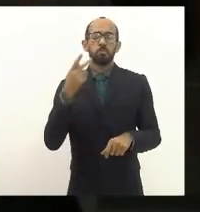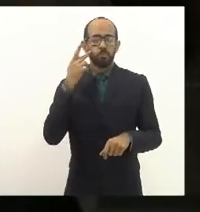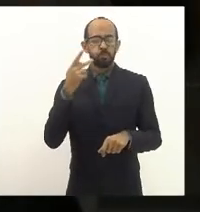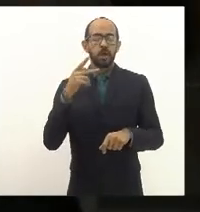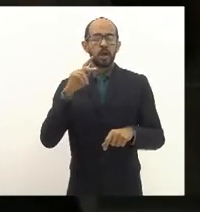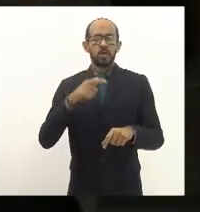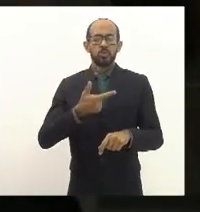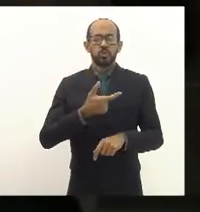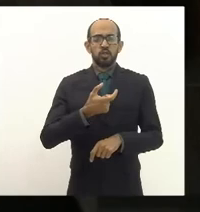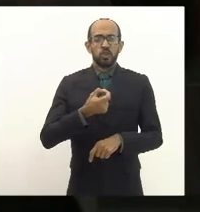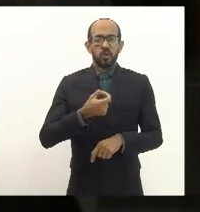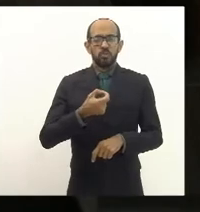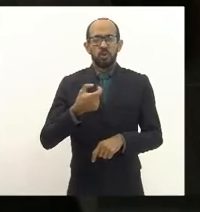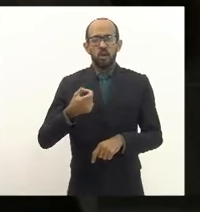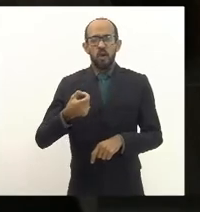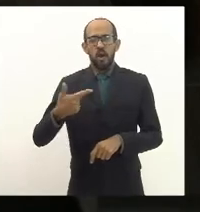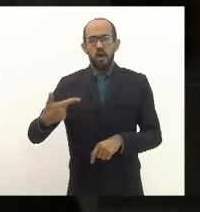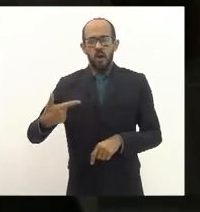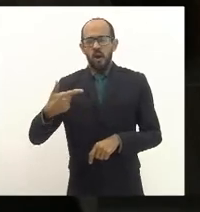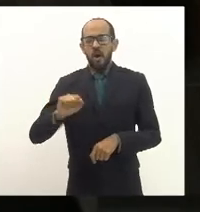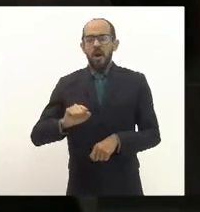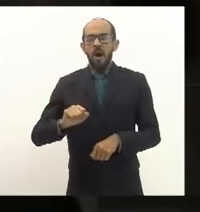que, em 2002,